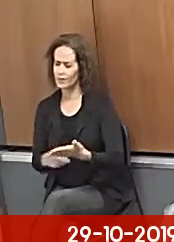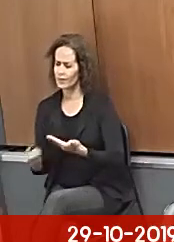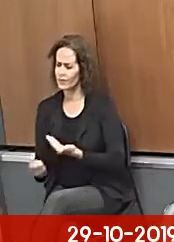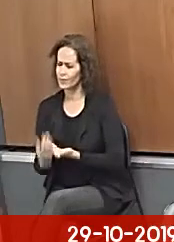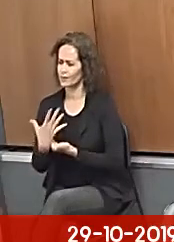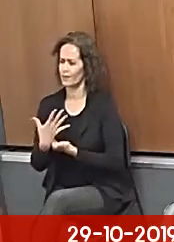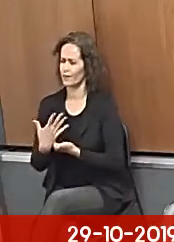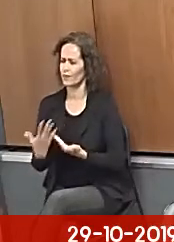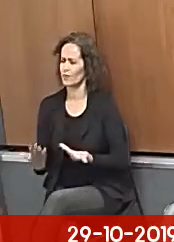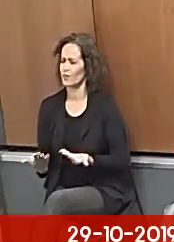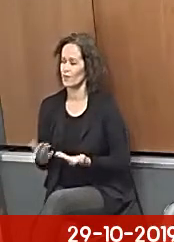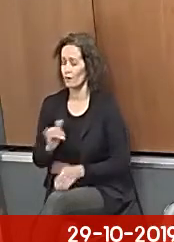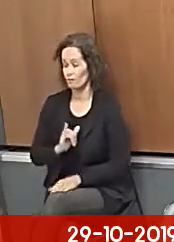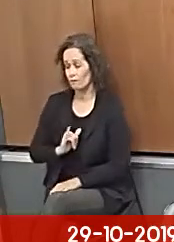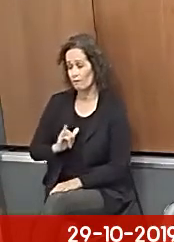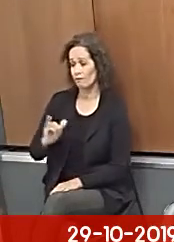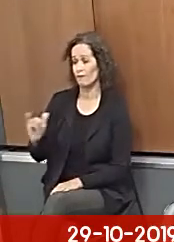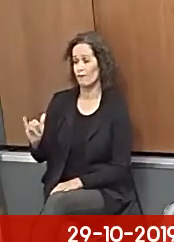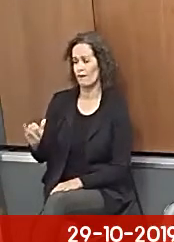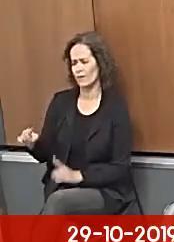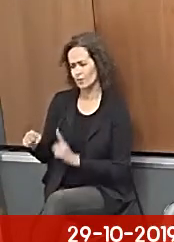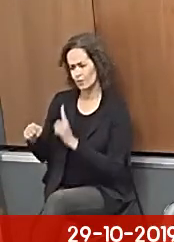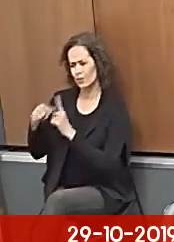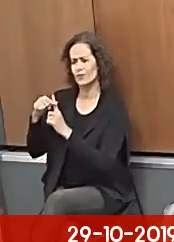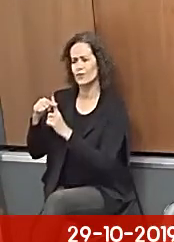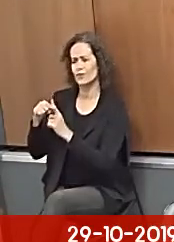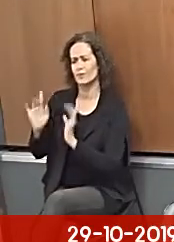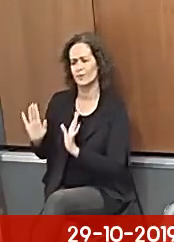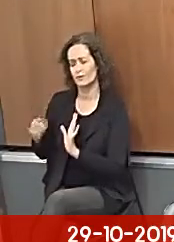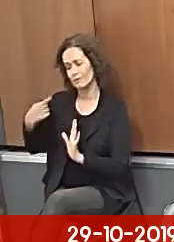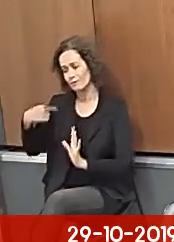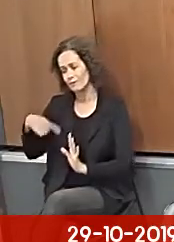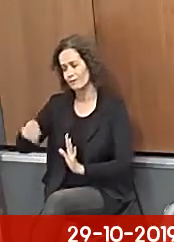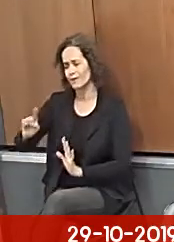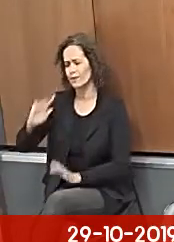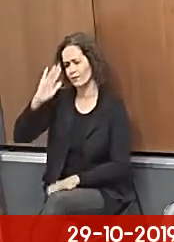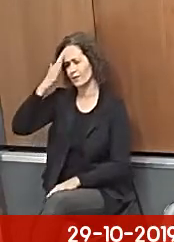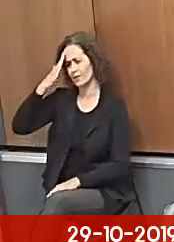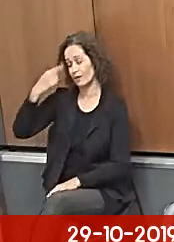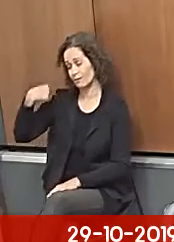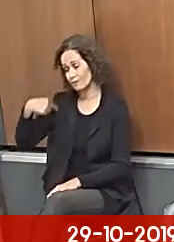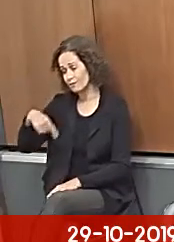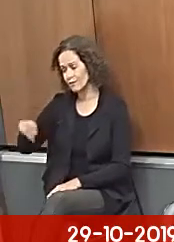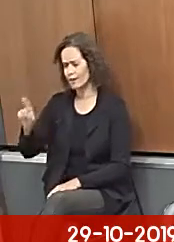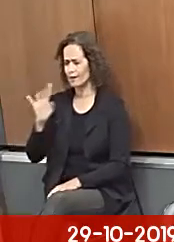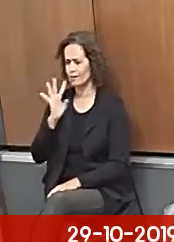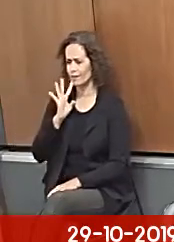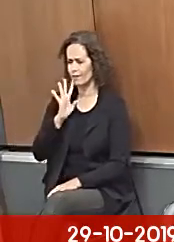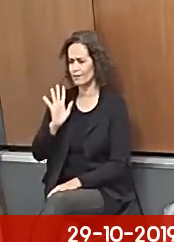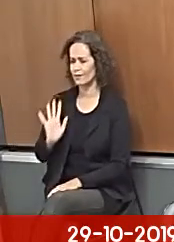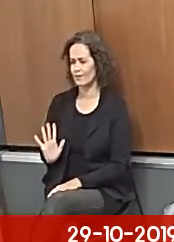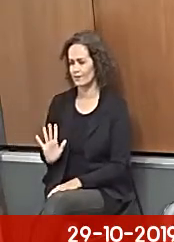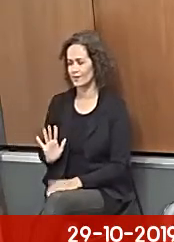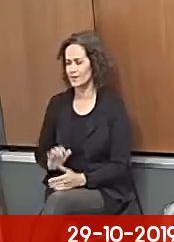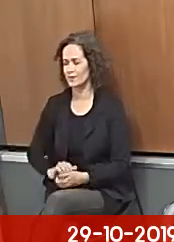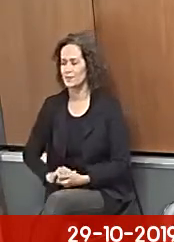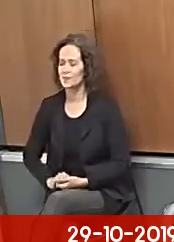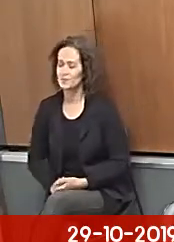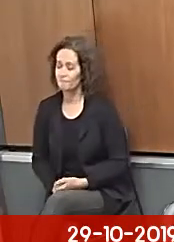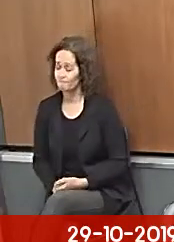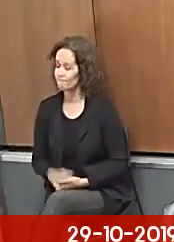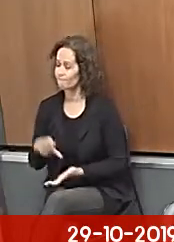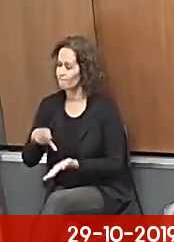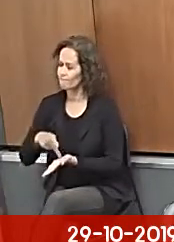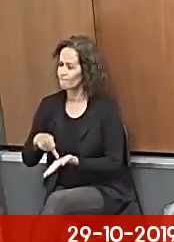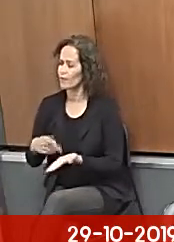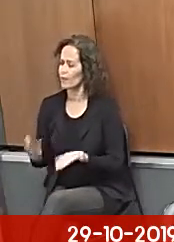Ele falou, olha, vá positivamente, vá para entender, vá para conhecer. E de forma